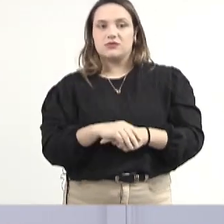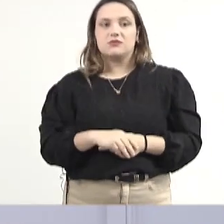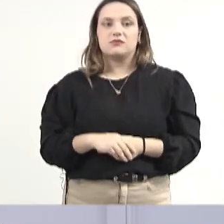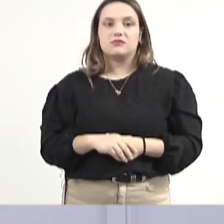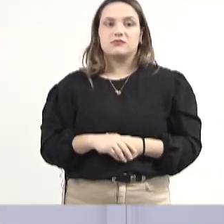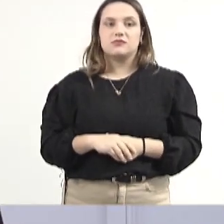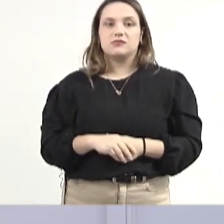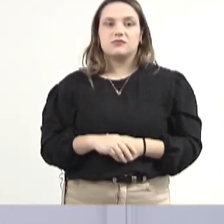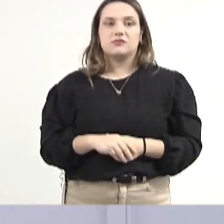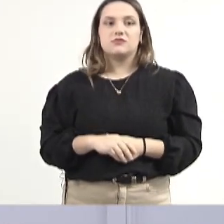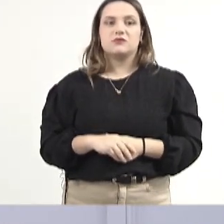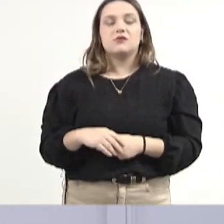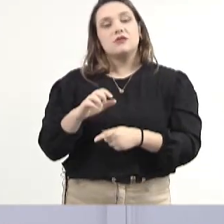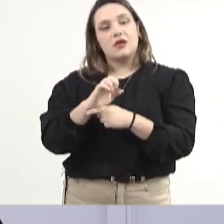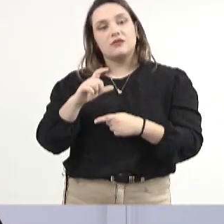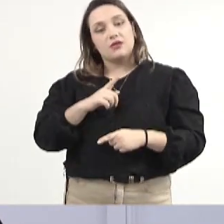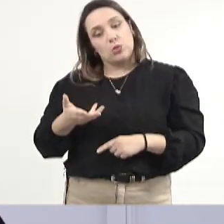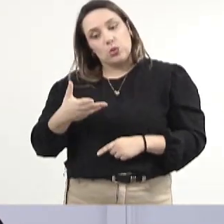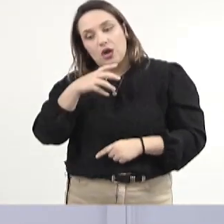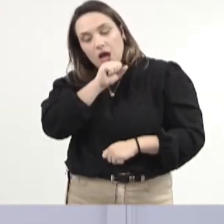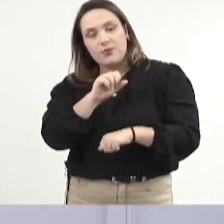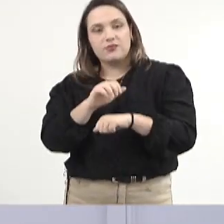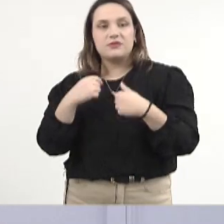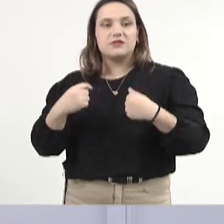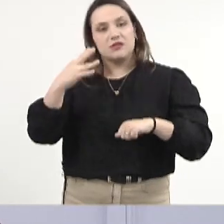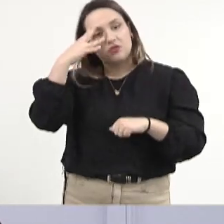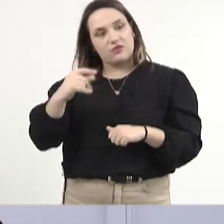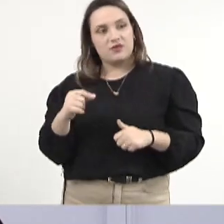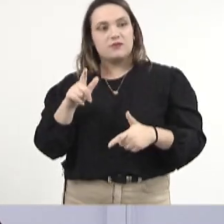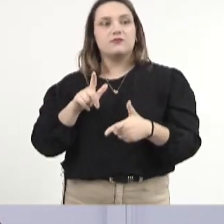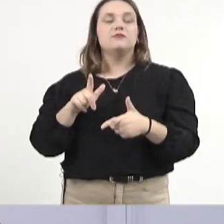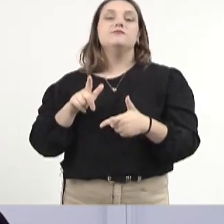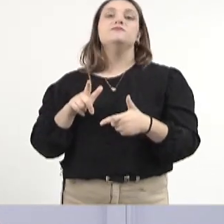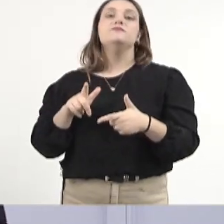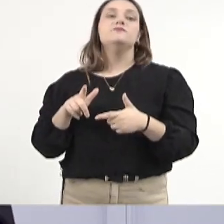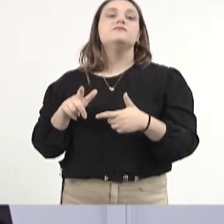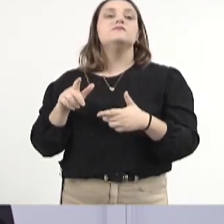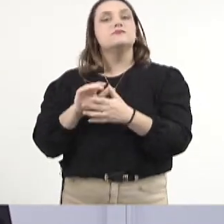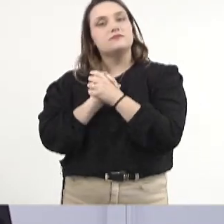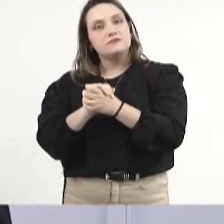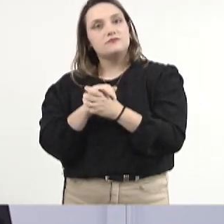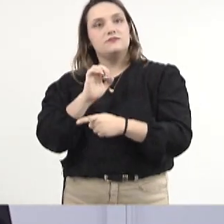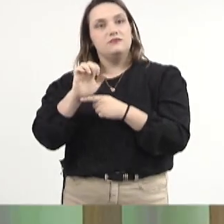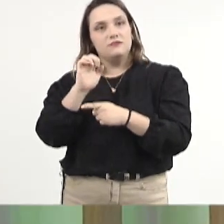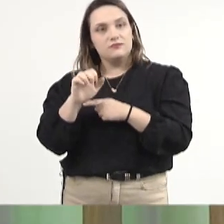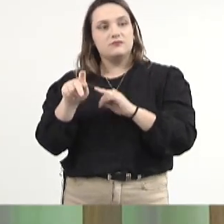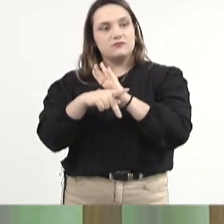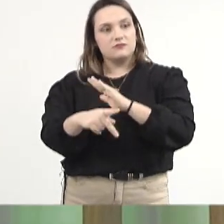tem pressa em fazer entregas para a sociedade. Então eu parabenizei o governo do Estado pela iniciativa desse projeto de lei.